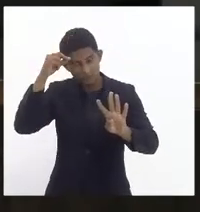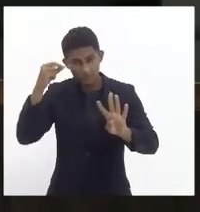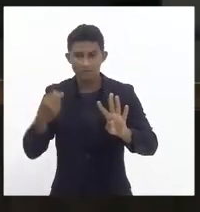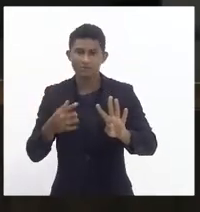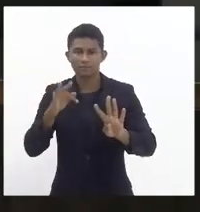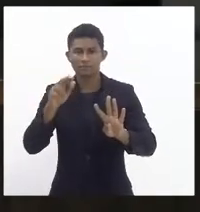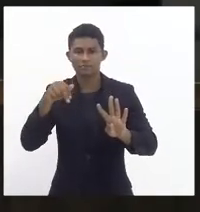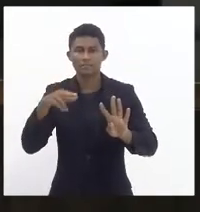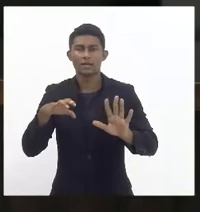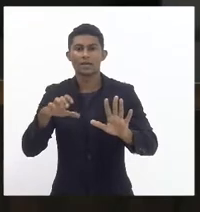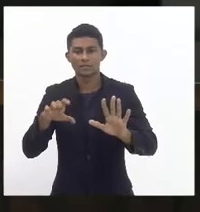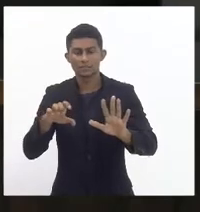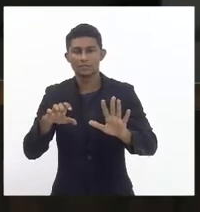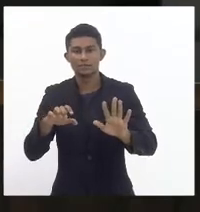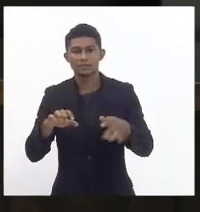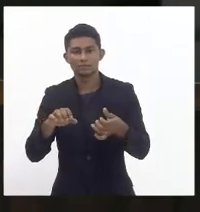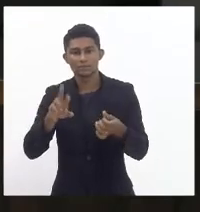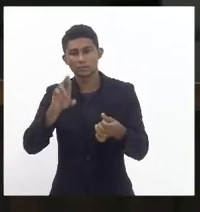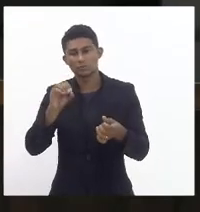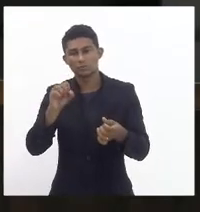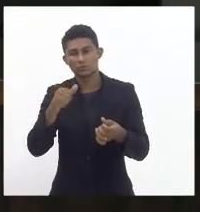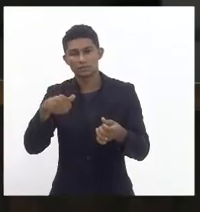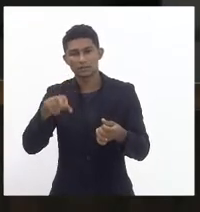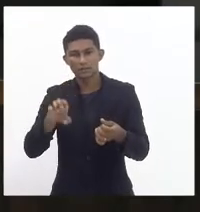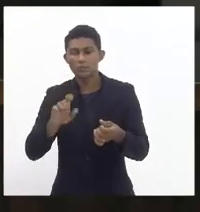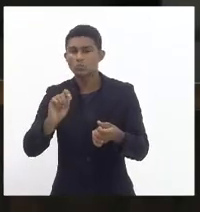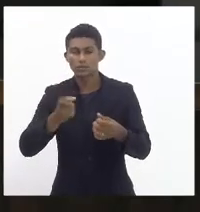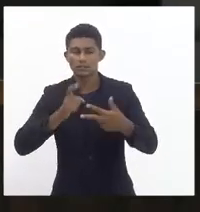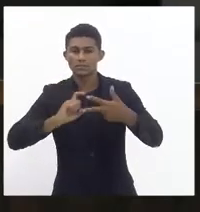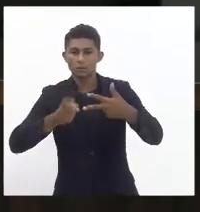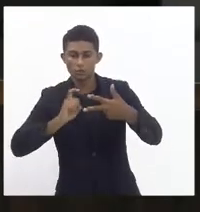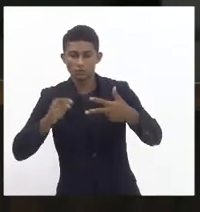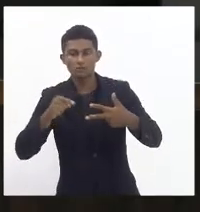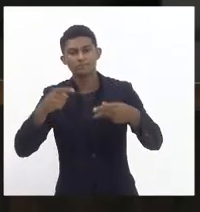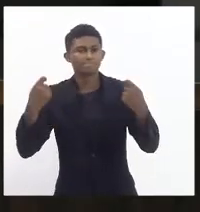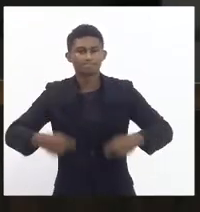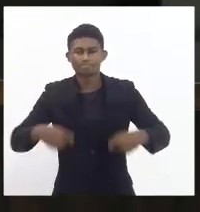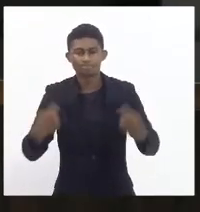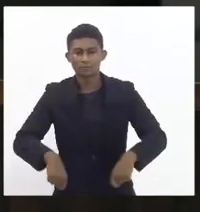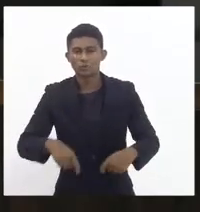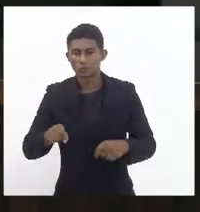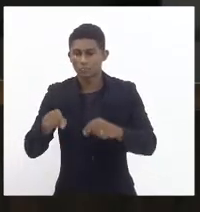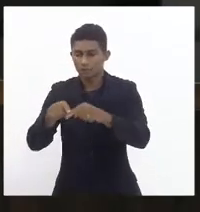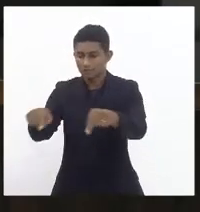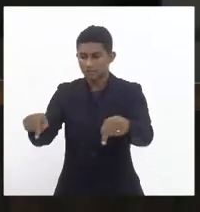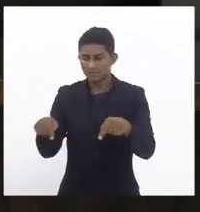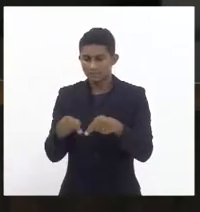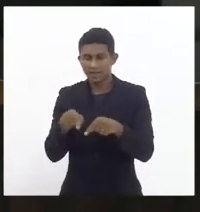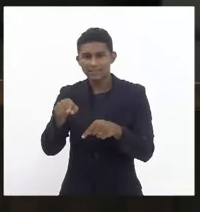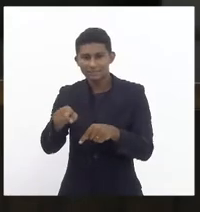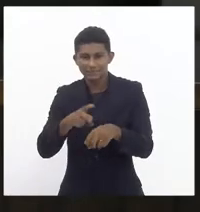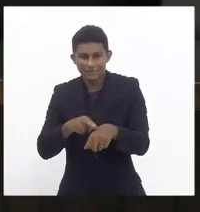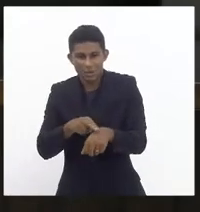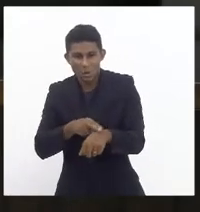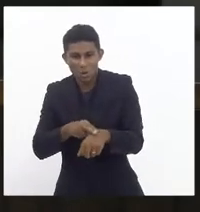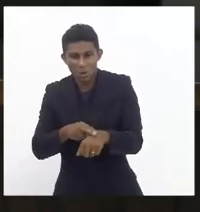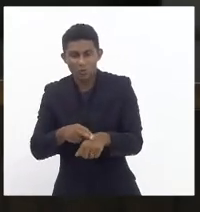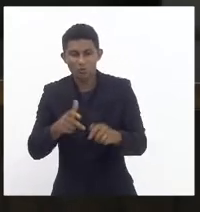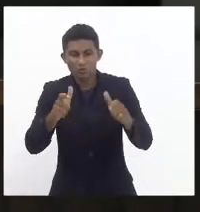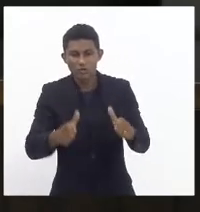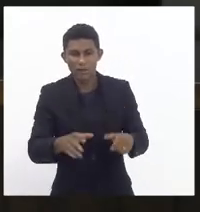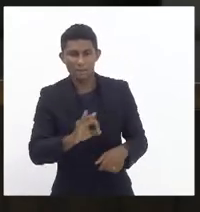Motta zeidan e Rosane Félix que poder executivo deverá implantar a sala lilás dos postos regionais da polícia